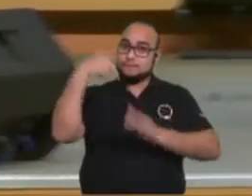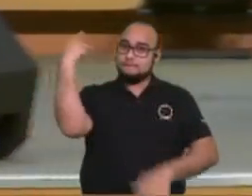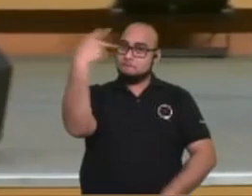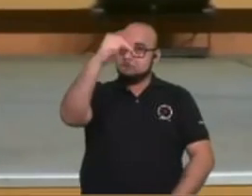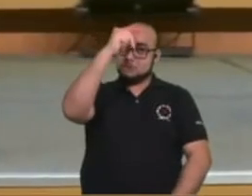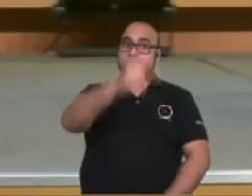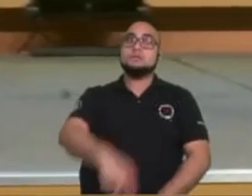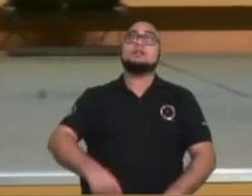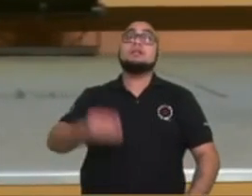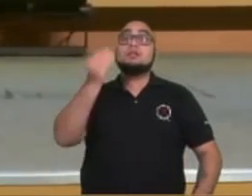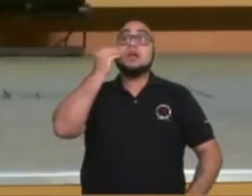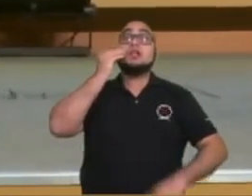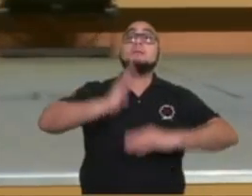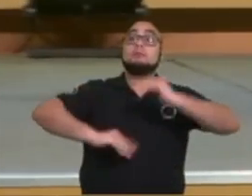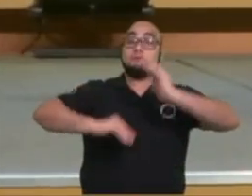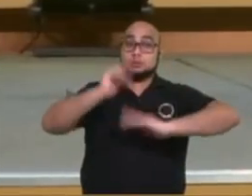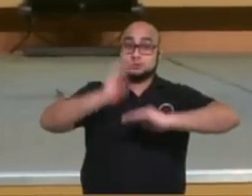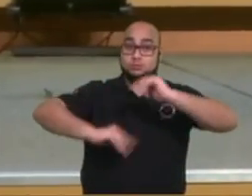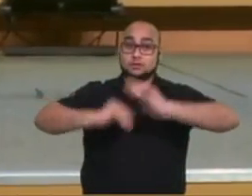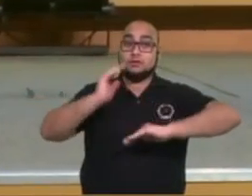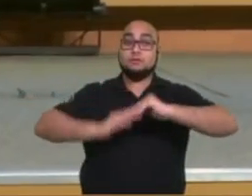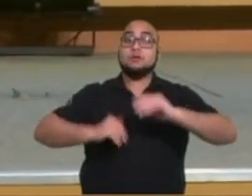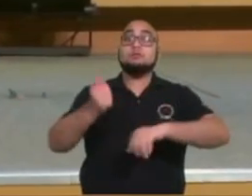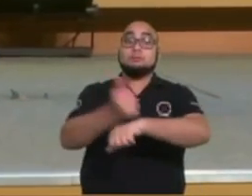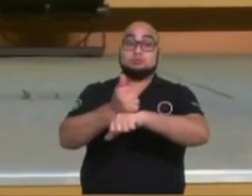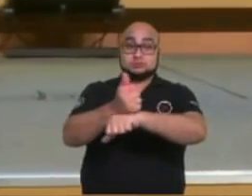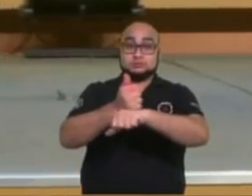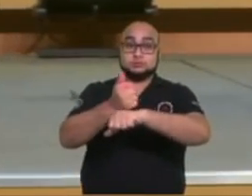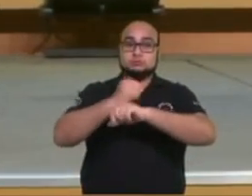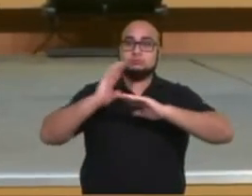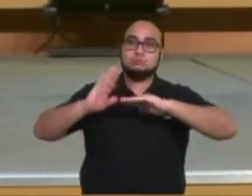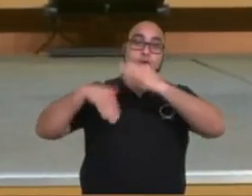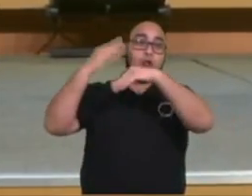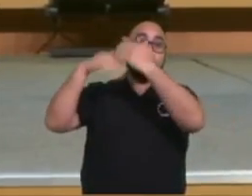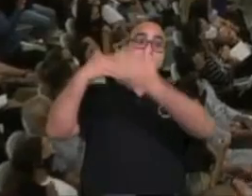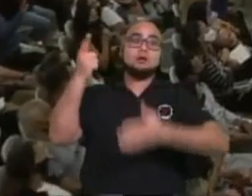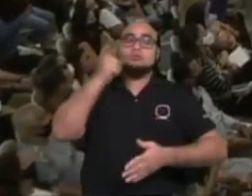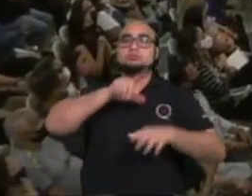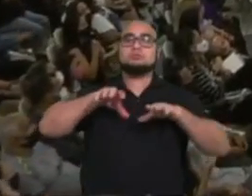teu talento aperfeiçoa que você vai conquistar